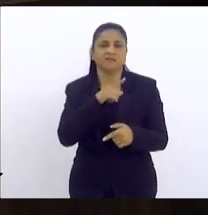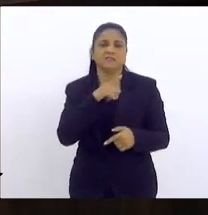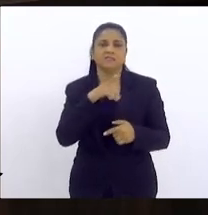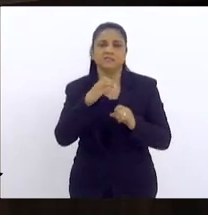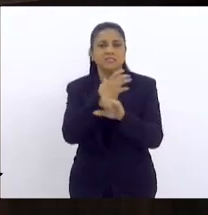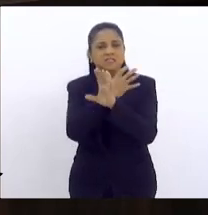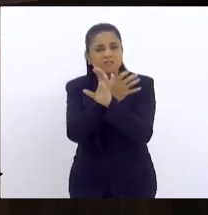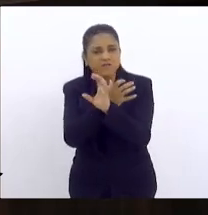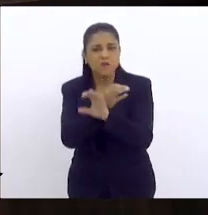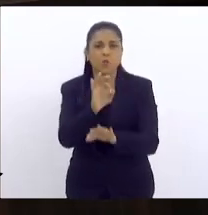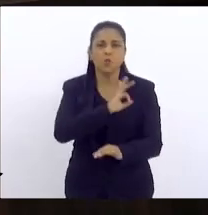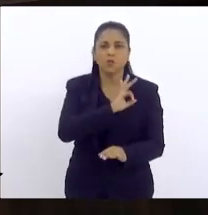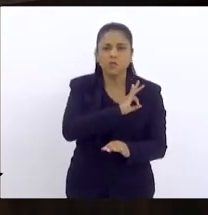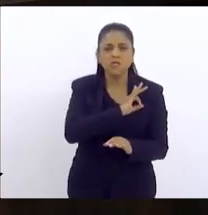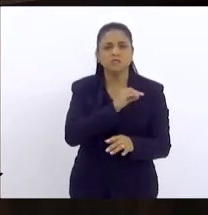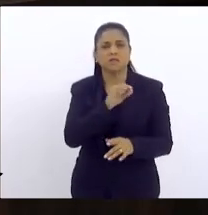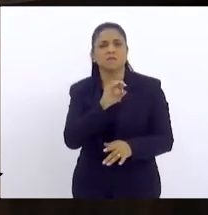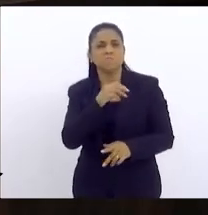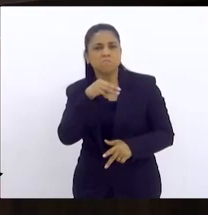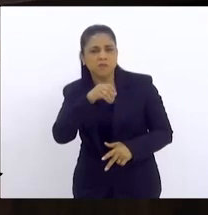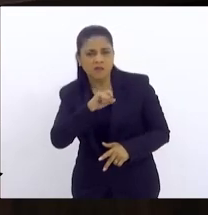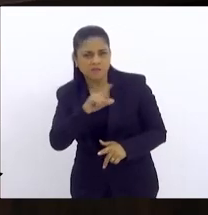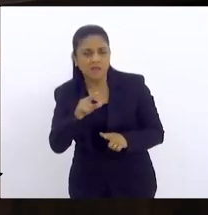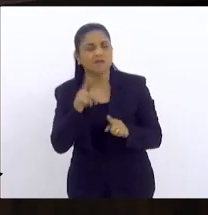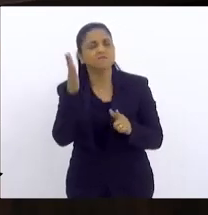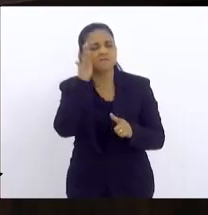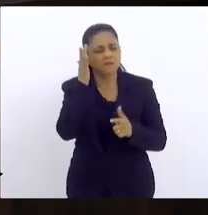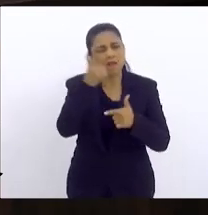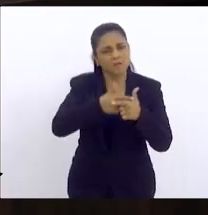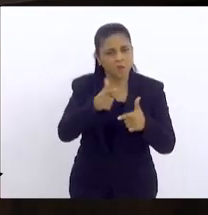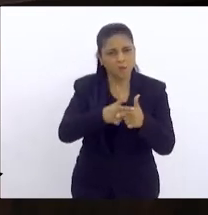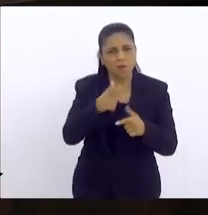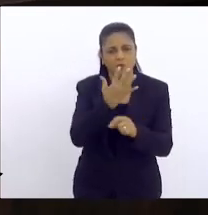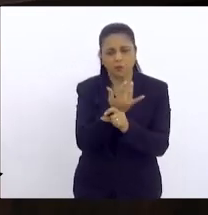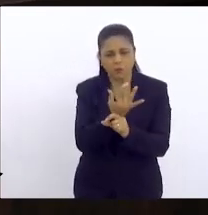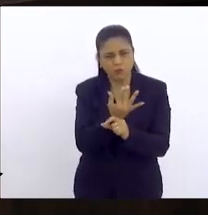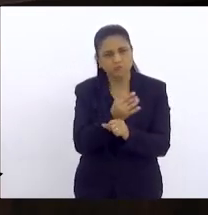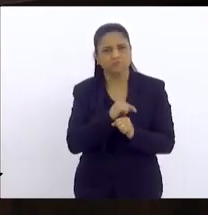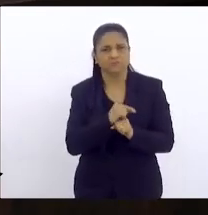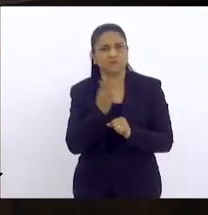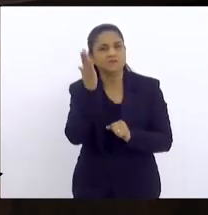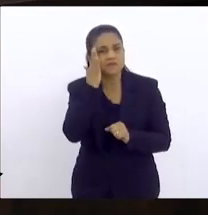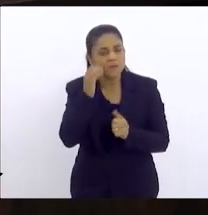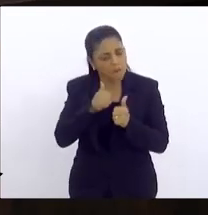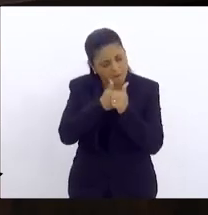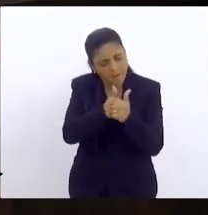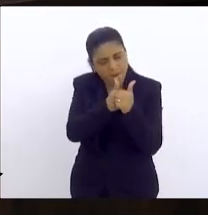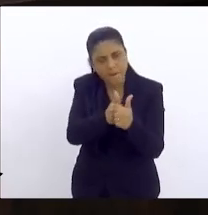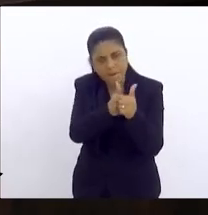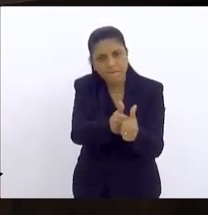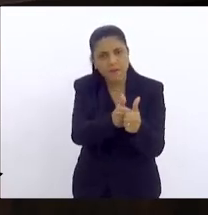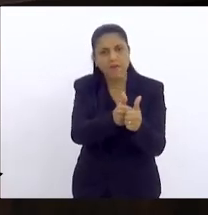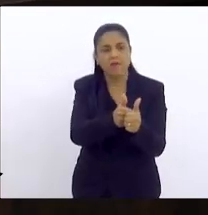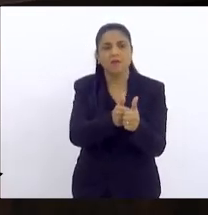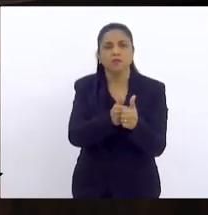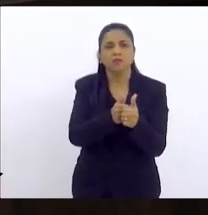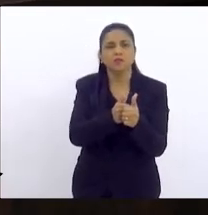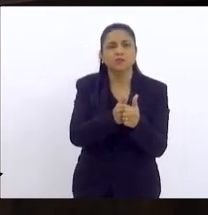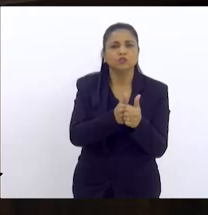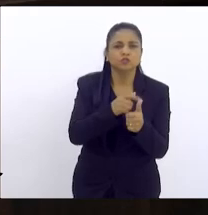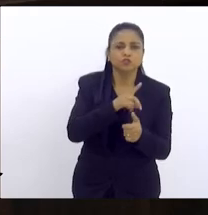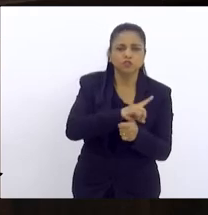militar que lá atua conhece a problemática de Duque de Caxias nós acompanhamos de unamente os números